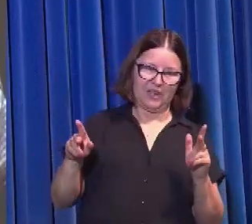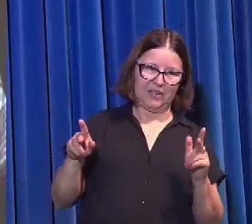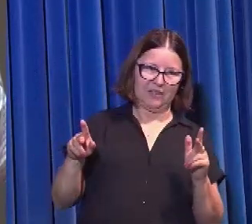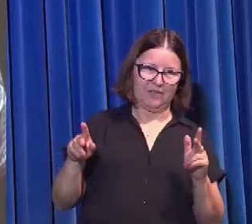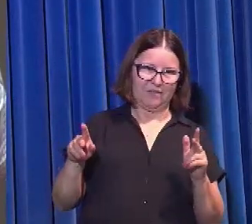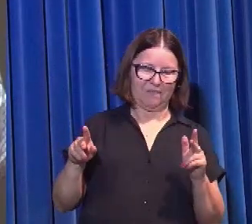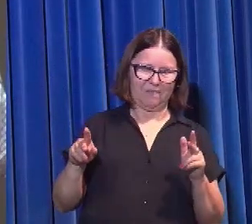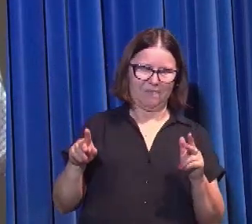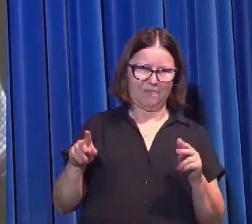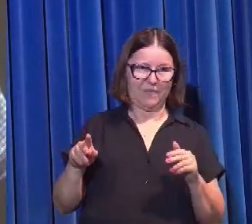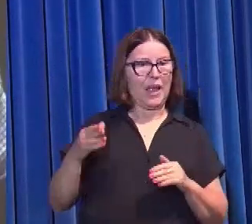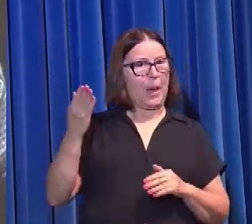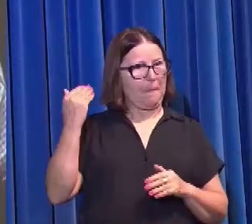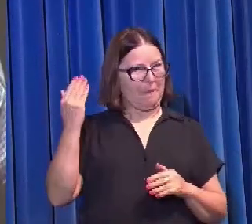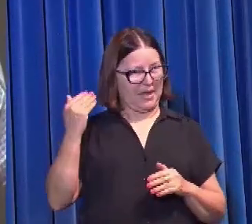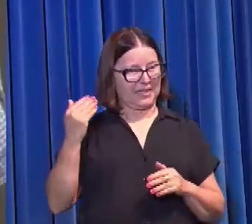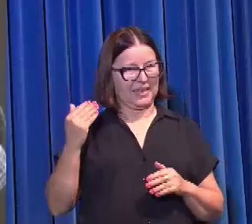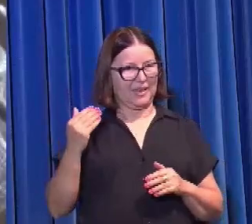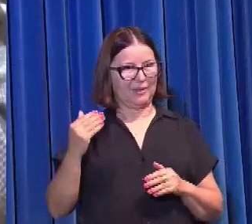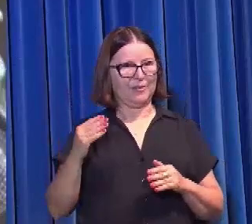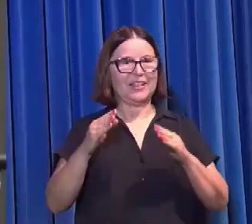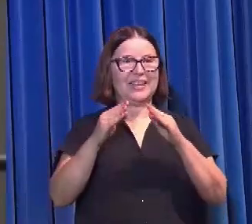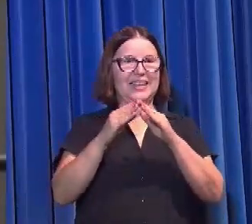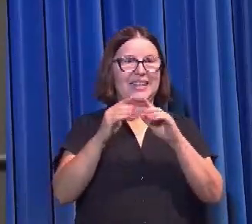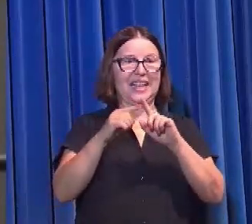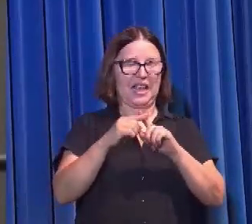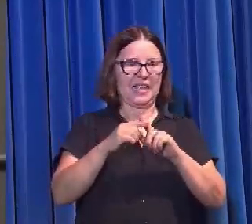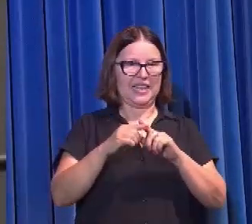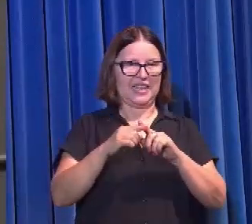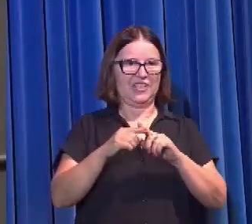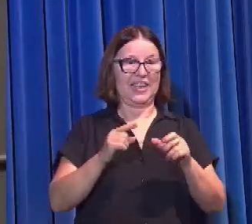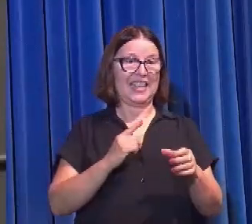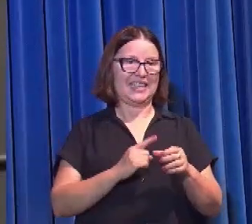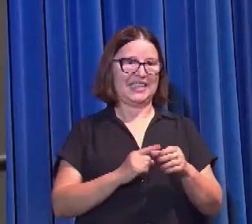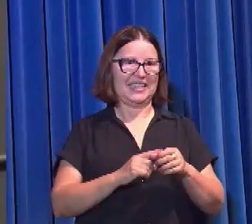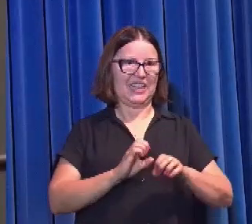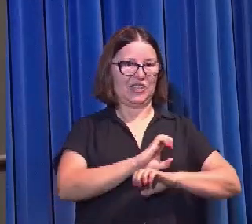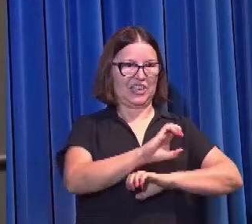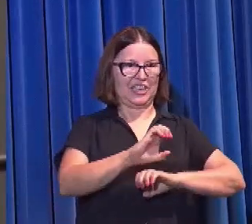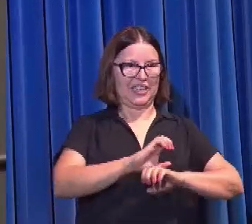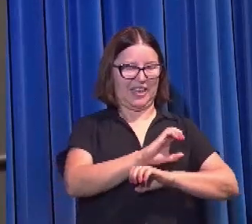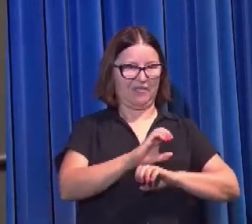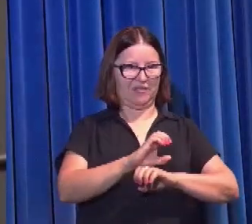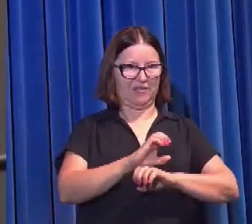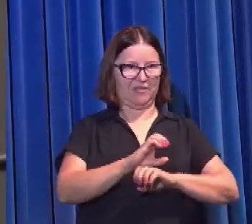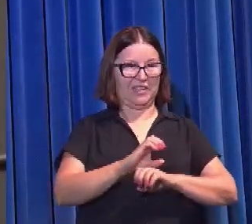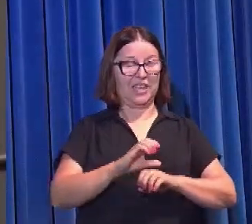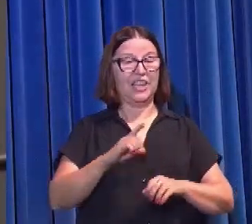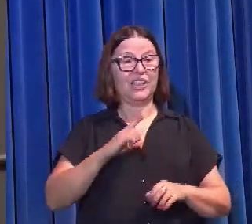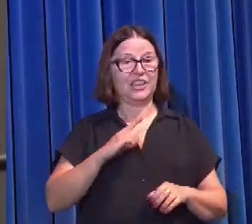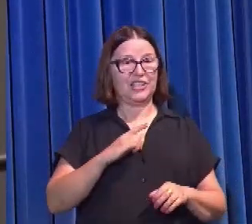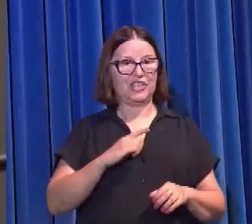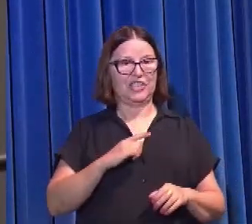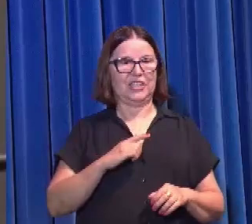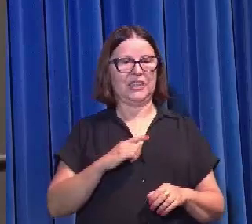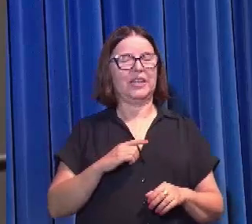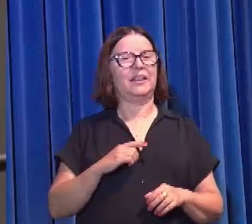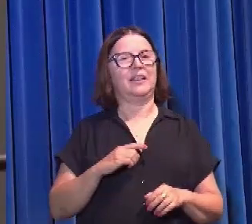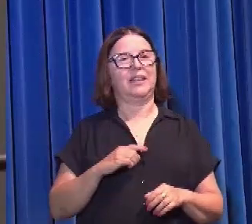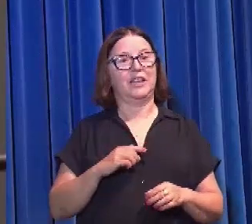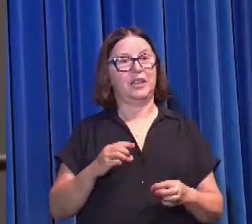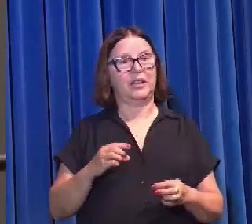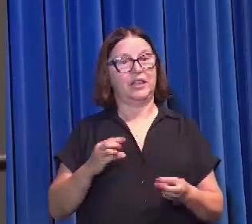diferente? A igreja de Éfeso era composta por gentios e judeus. Um totalmente